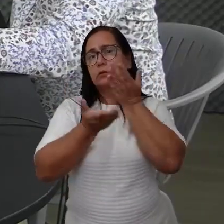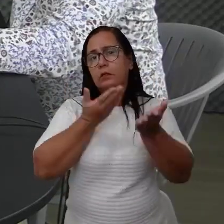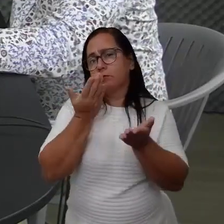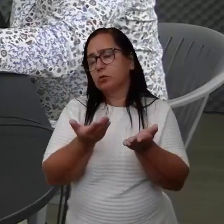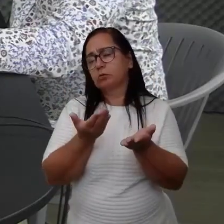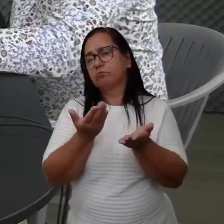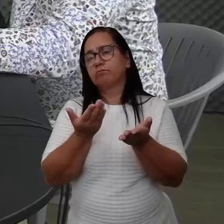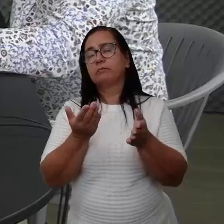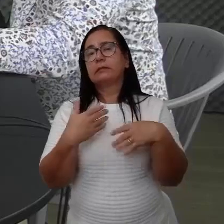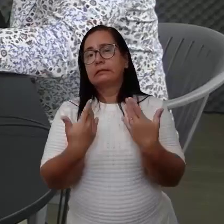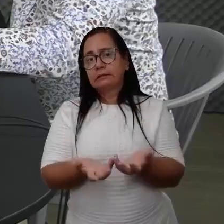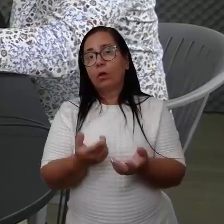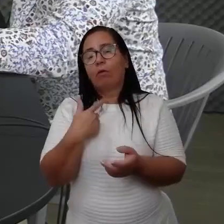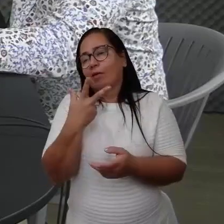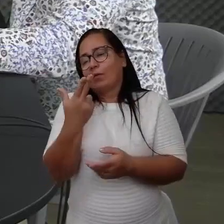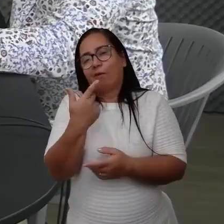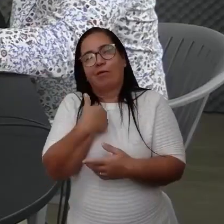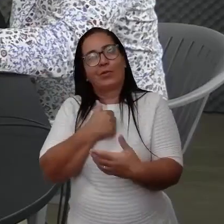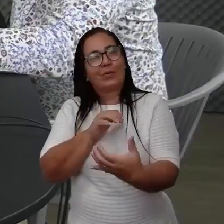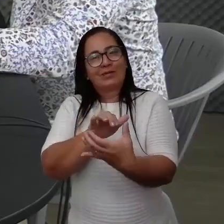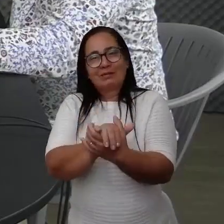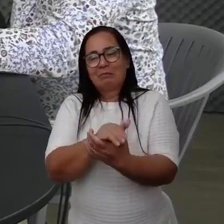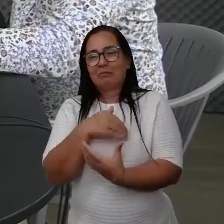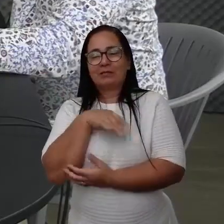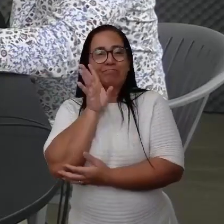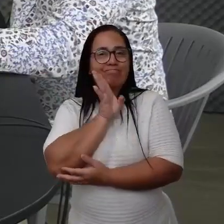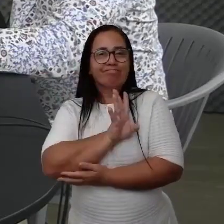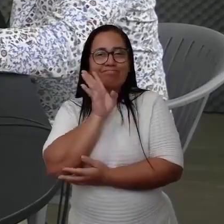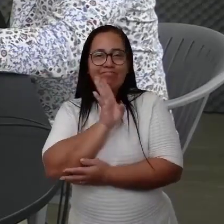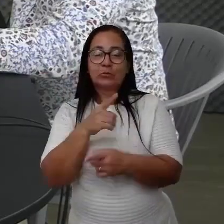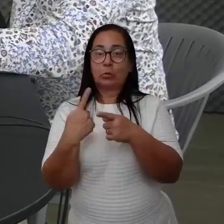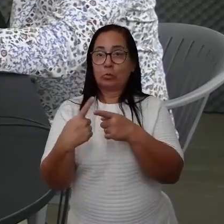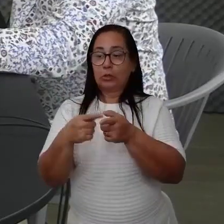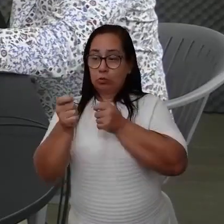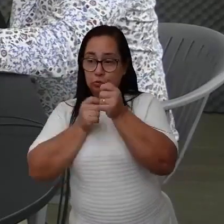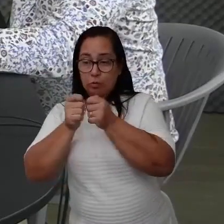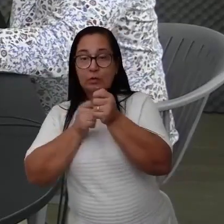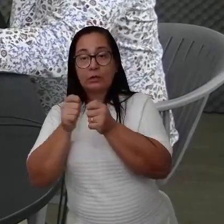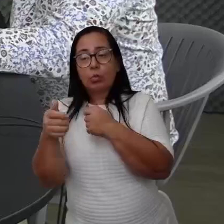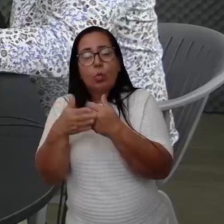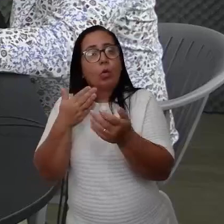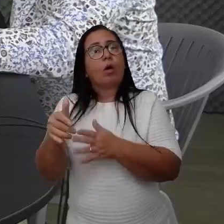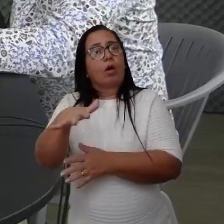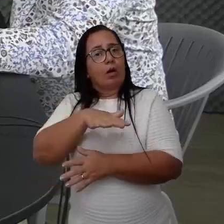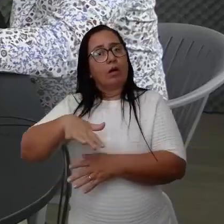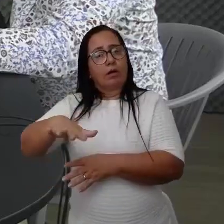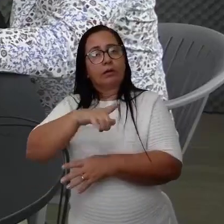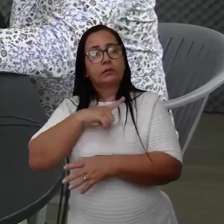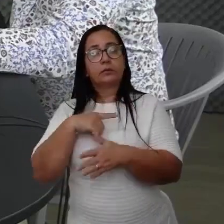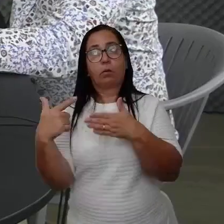assim, é um casamento que eu acho muito bacana, né? Jornalismo em si, seja em qualquer área, a gente tem um